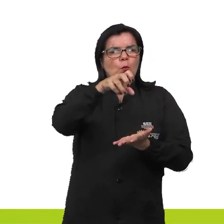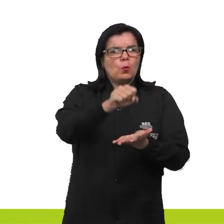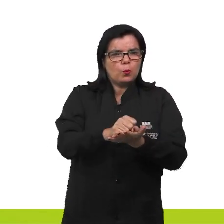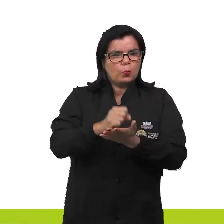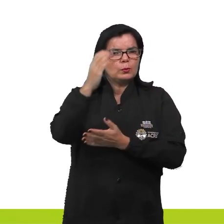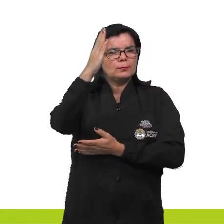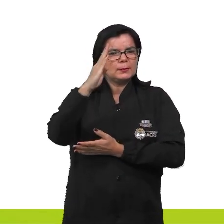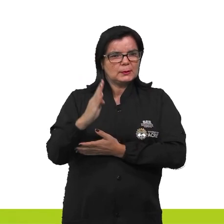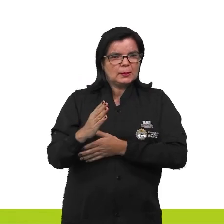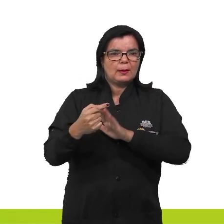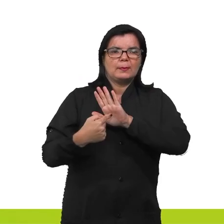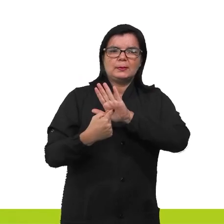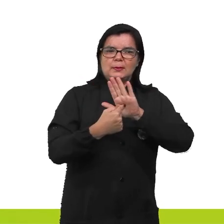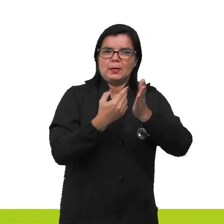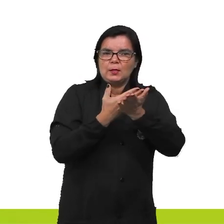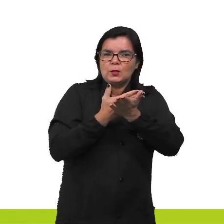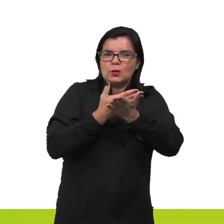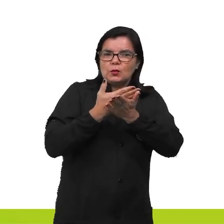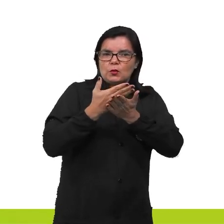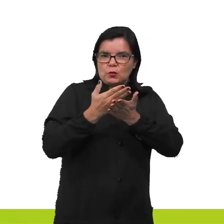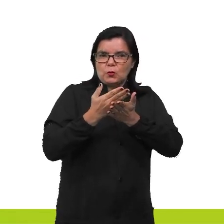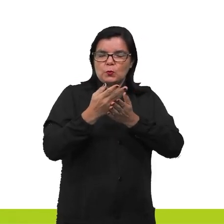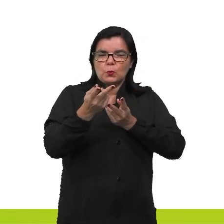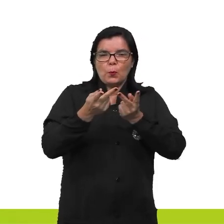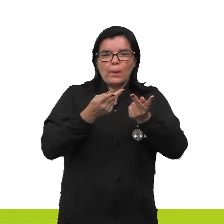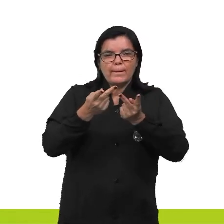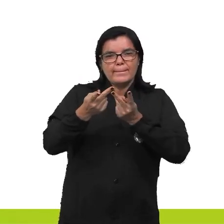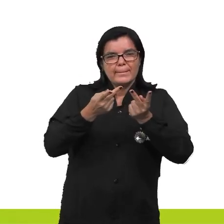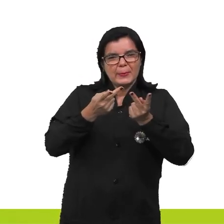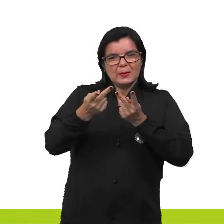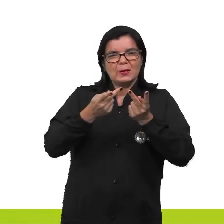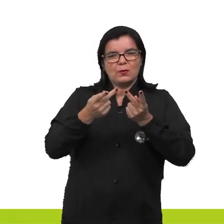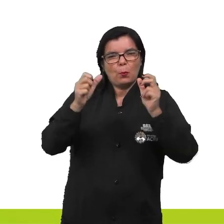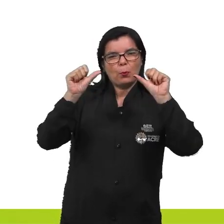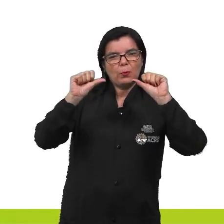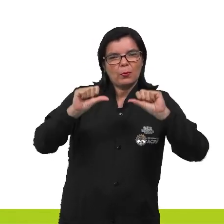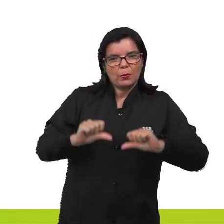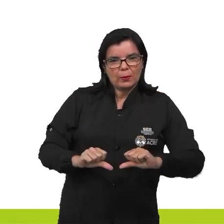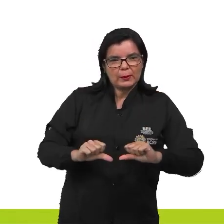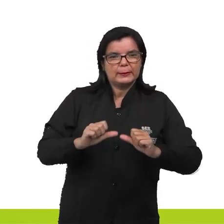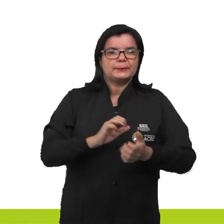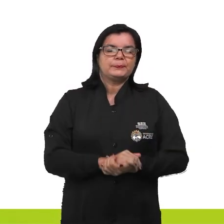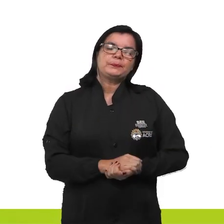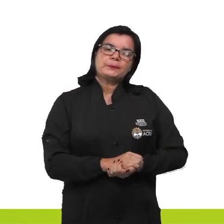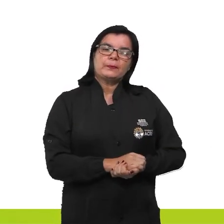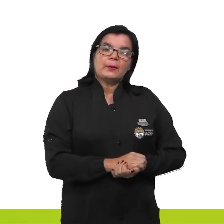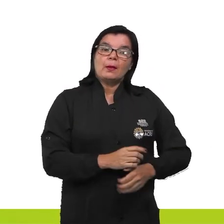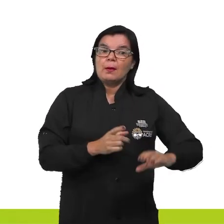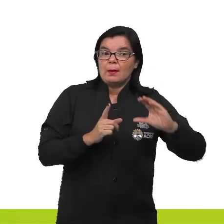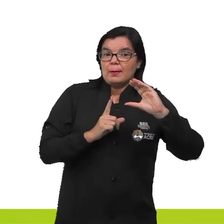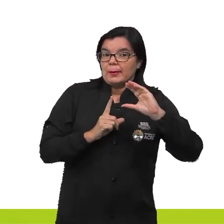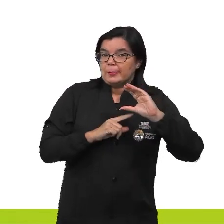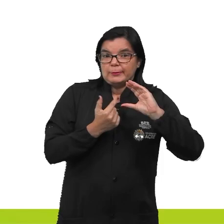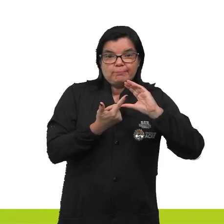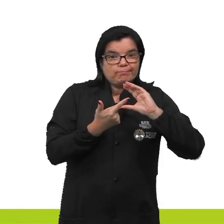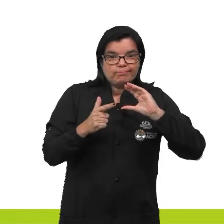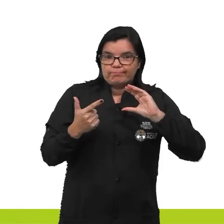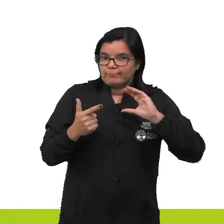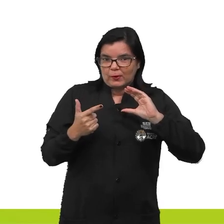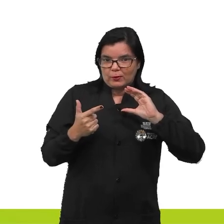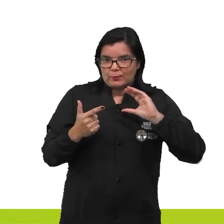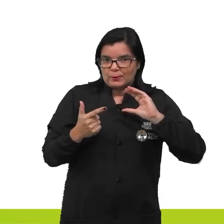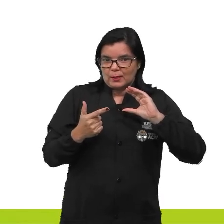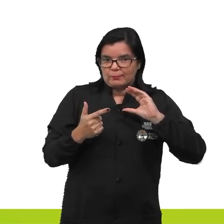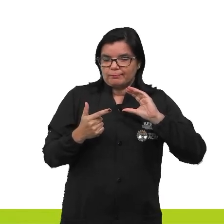do Brasil, apresentado desde o início da obra como um projeto fadado ao fracasso. Nós não temos esse